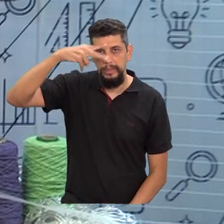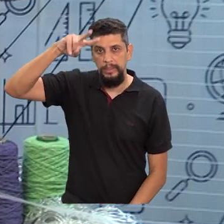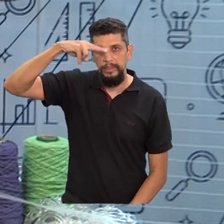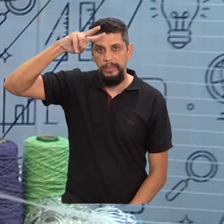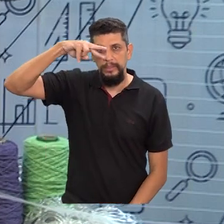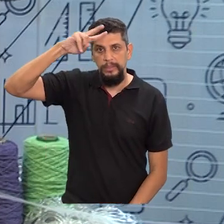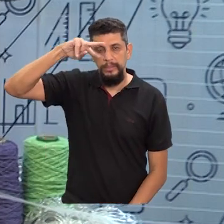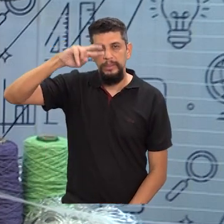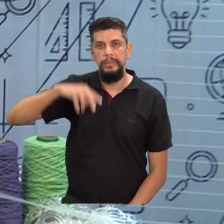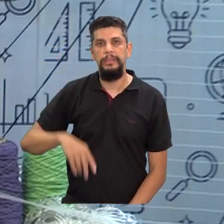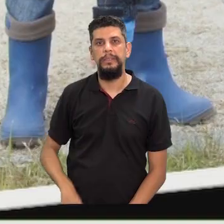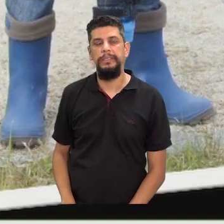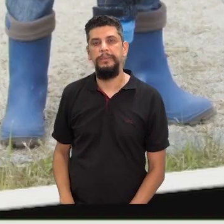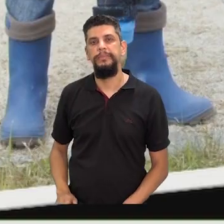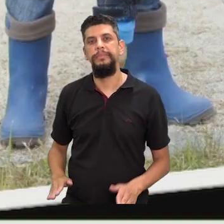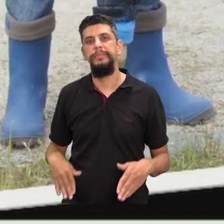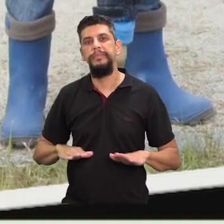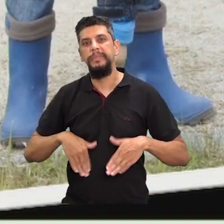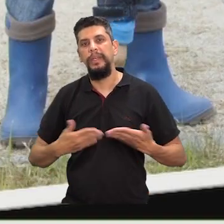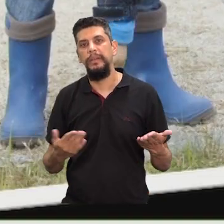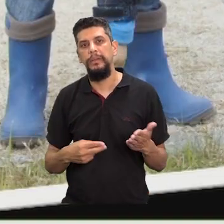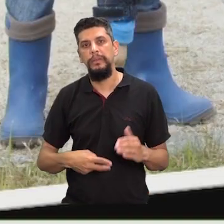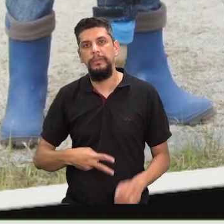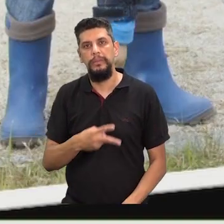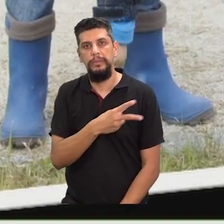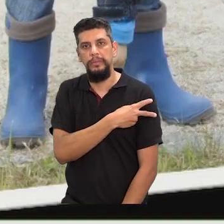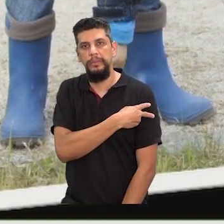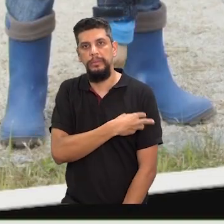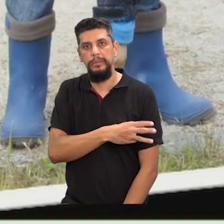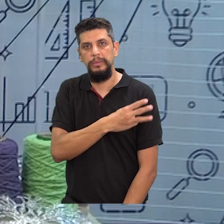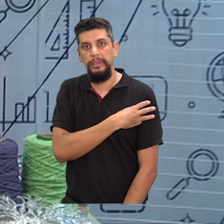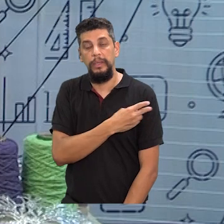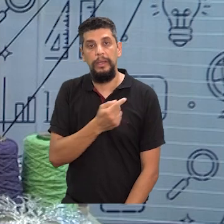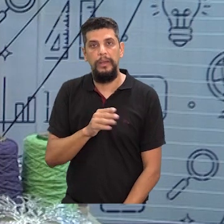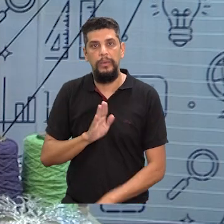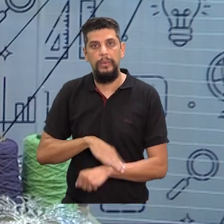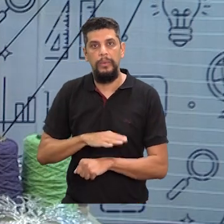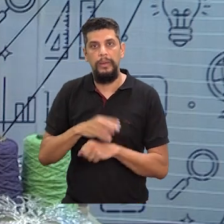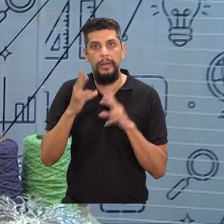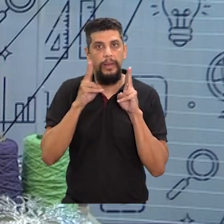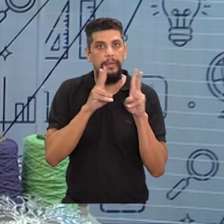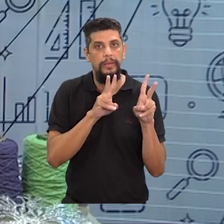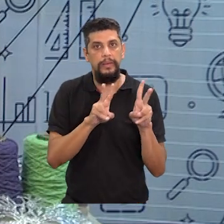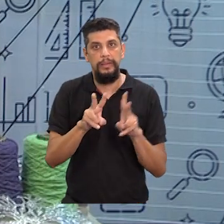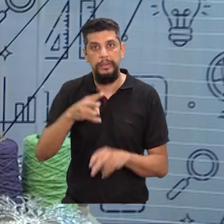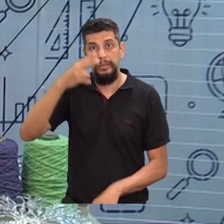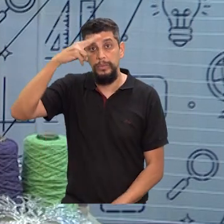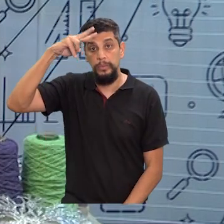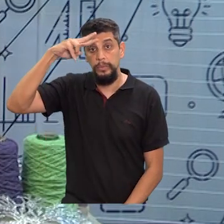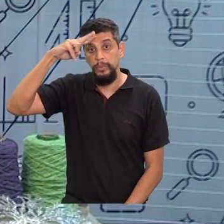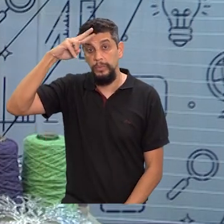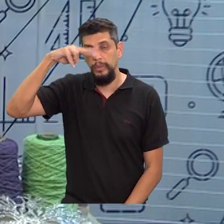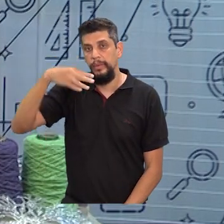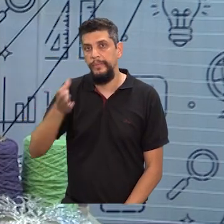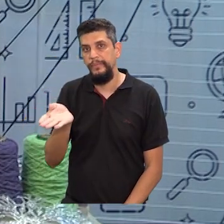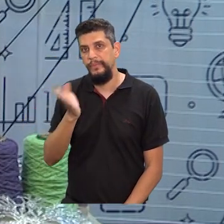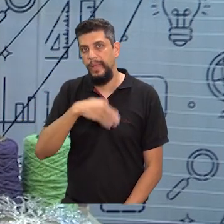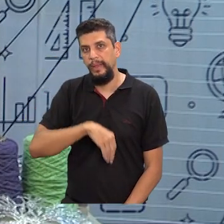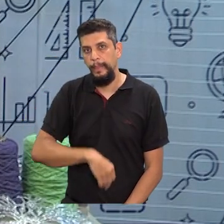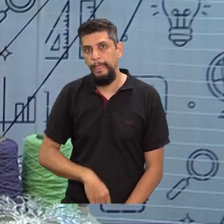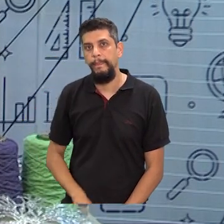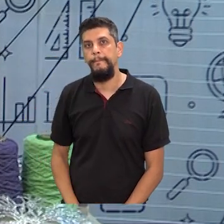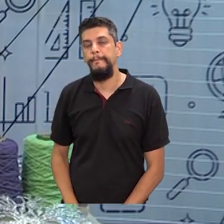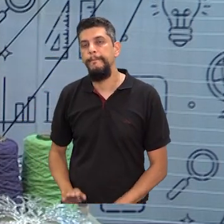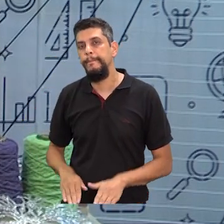essa história. Vamos comigo? Então, segundo e terceiro ano, hora de olhar a história mais de perto. Vamos